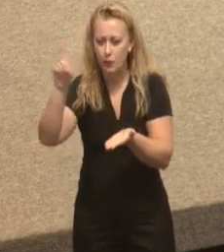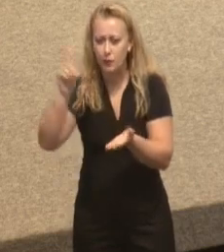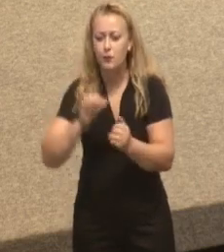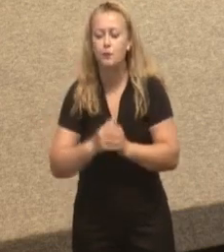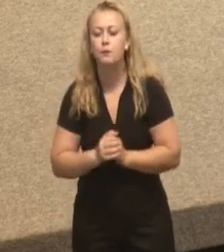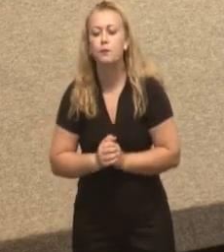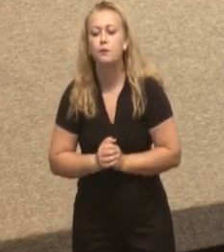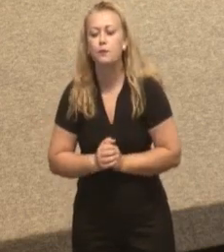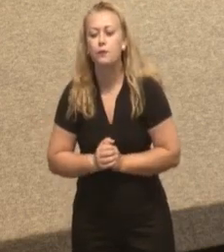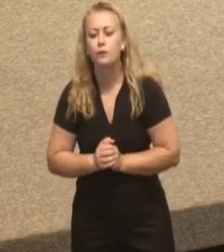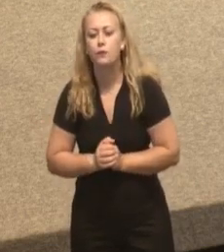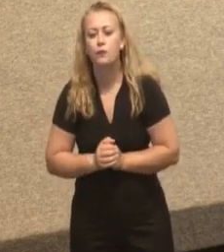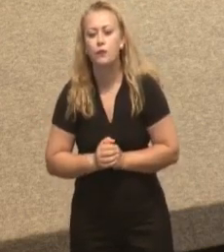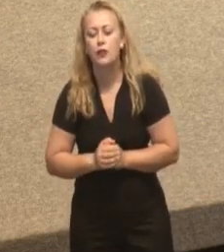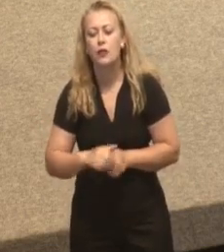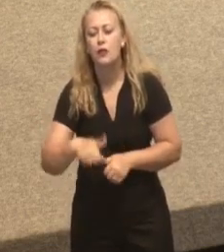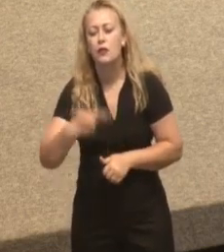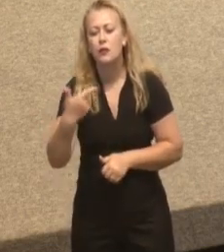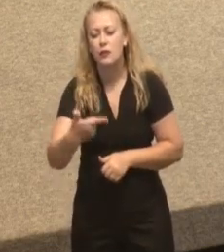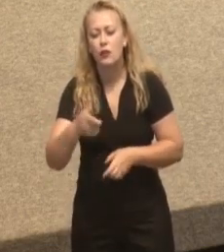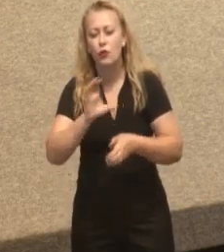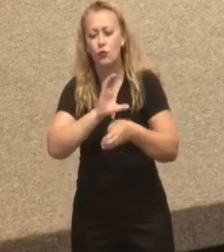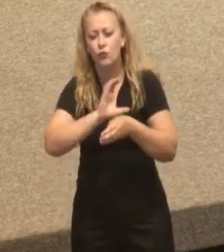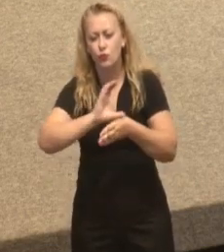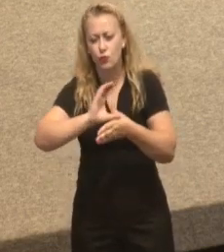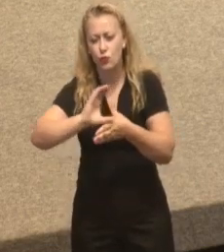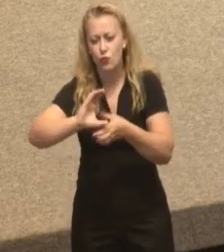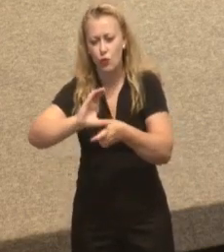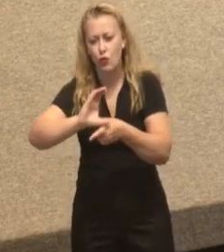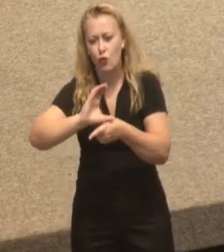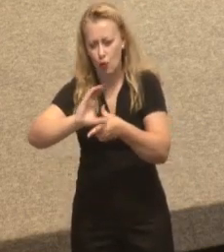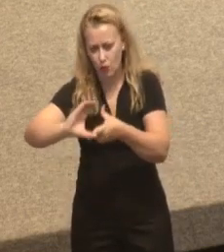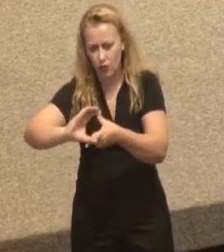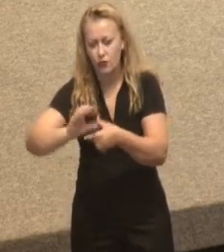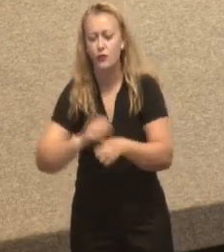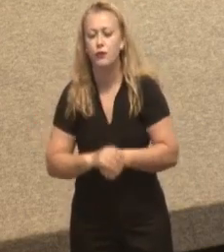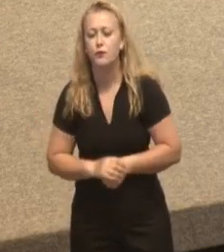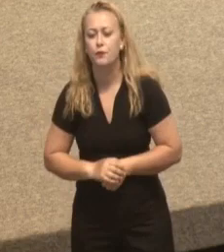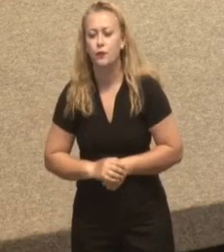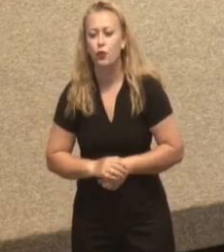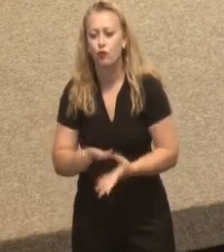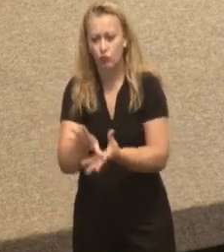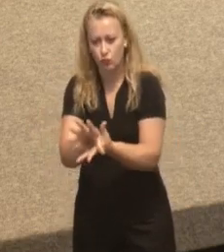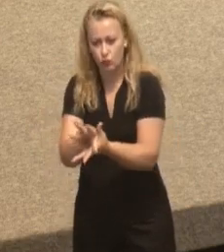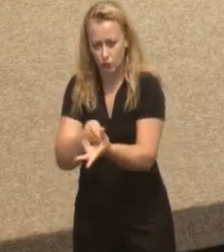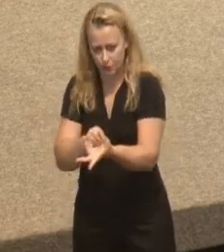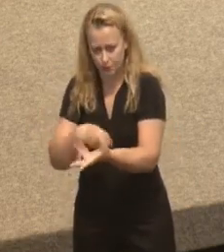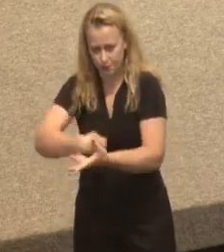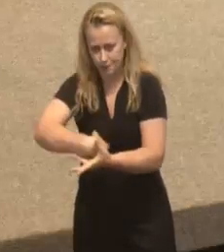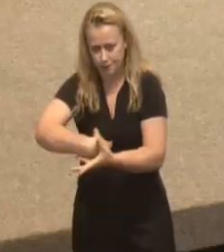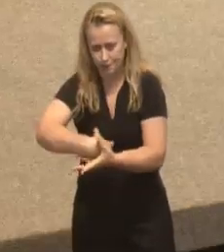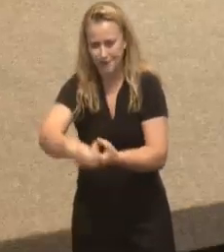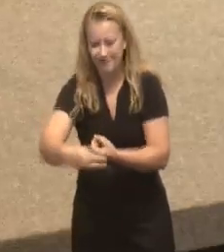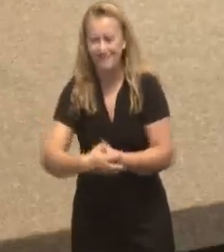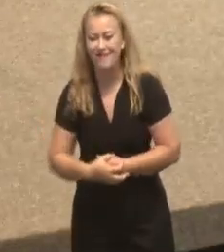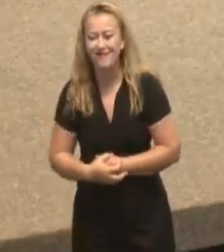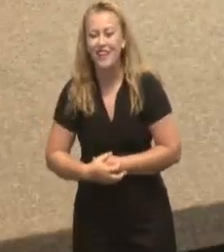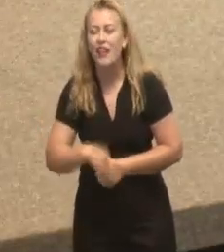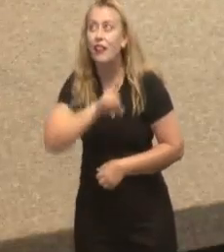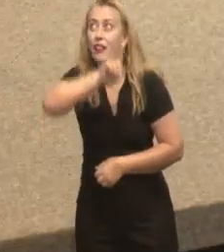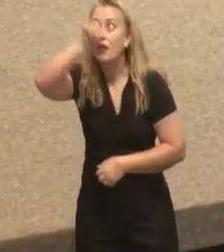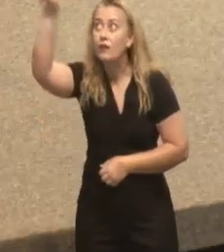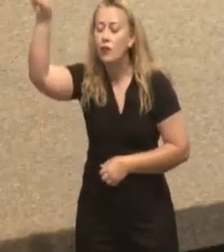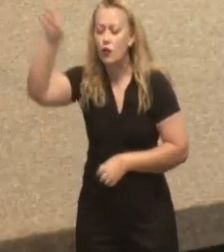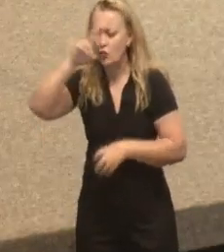bíblico, segunda carta de Paulo aos Coríntios, no capítulo 9, verso 8, leiamos todos juntos. E Deus